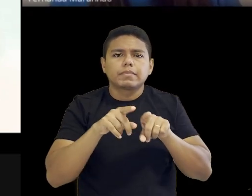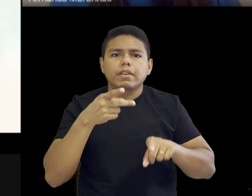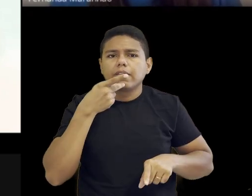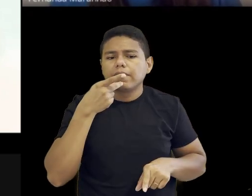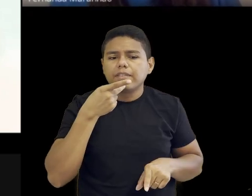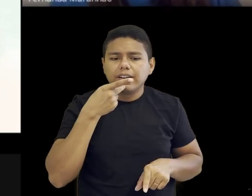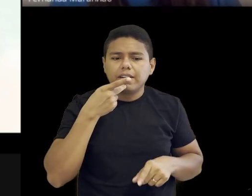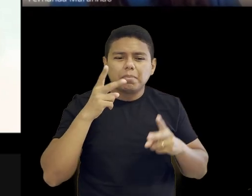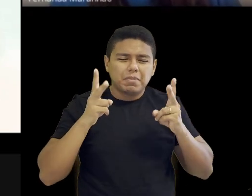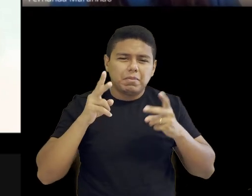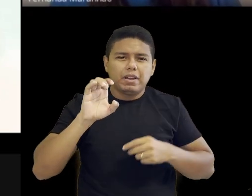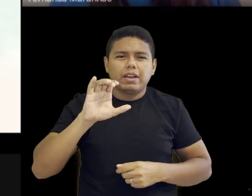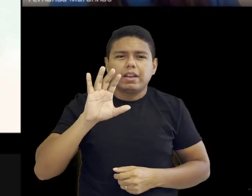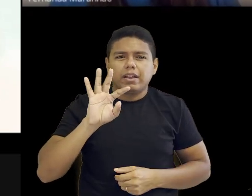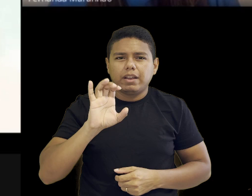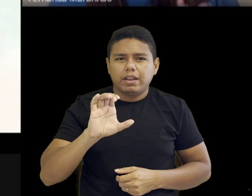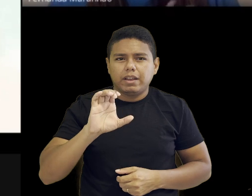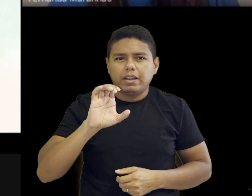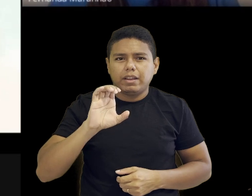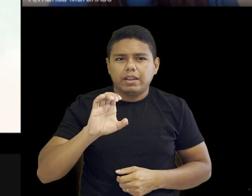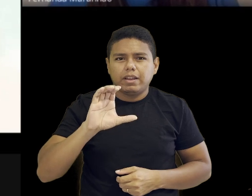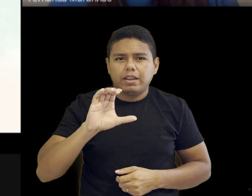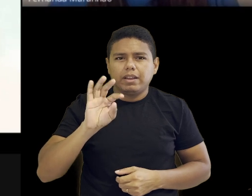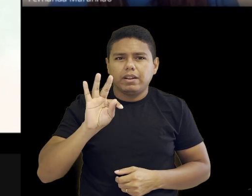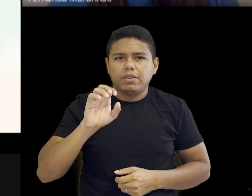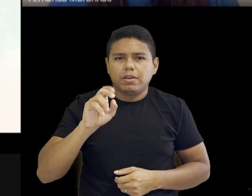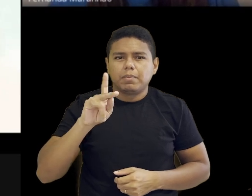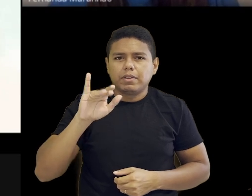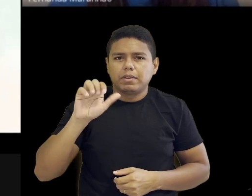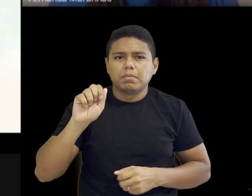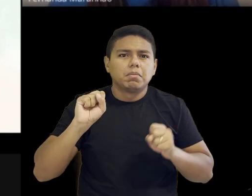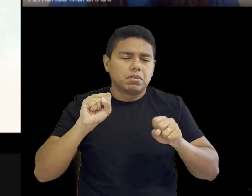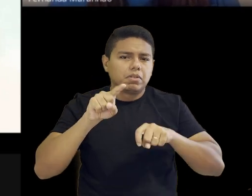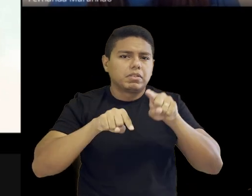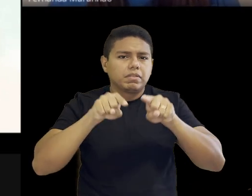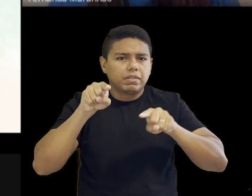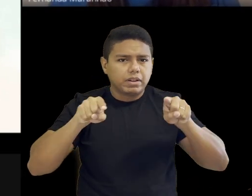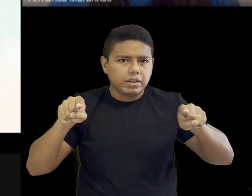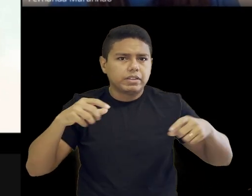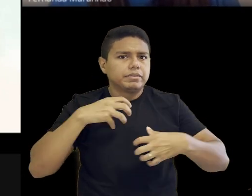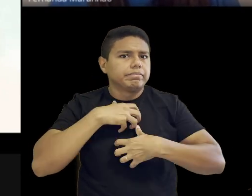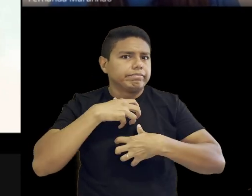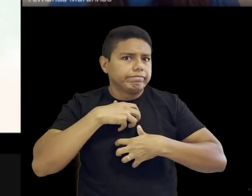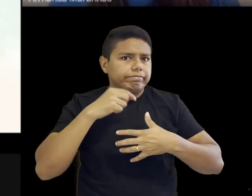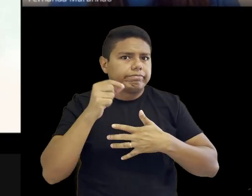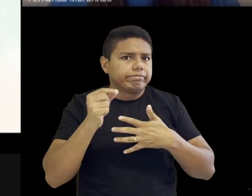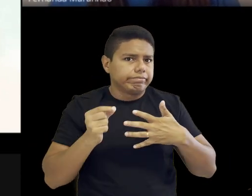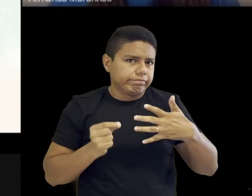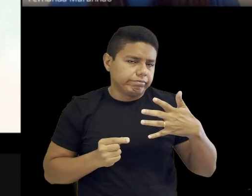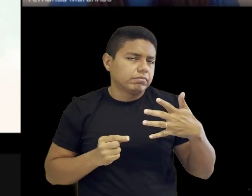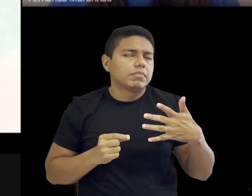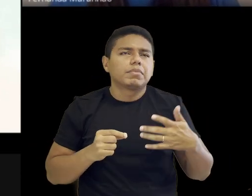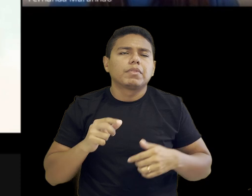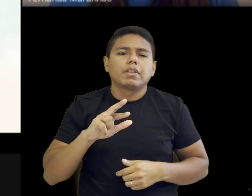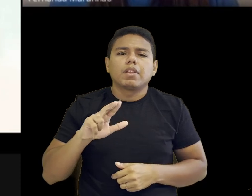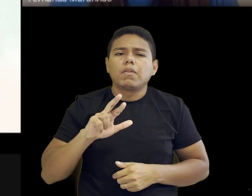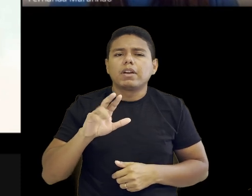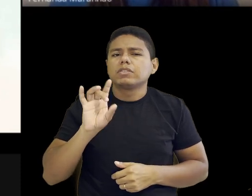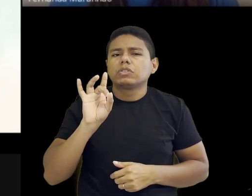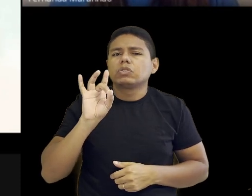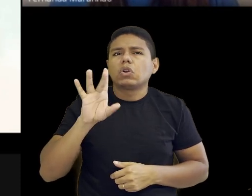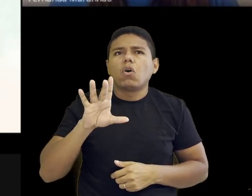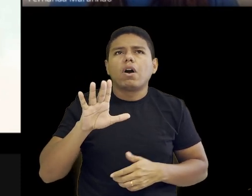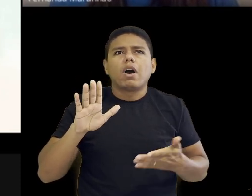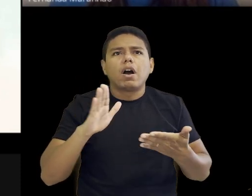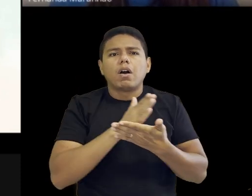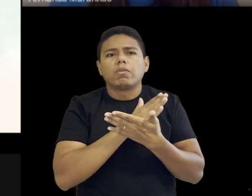Falando propriamente da gestação ectópica, é importante lembrar, ela pode apresentar uma variedade de sintomas, então não